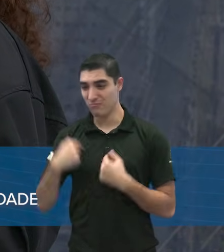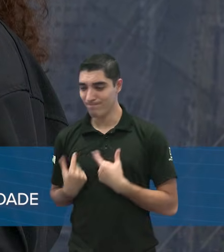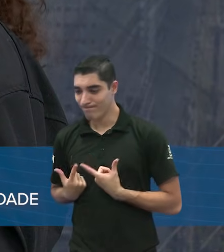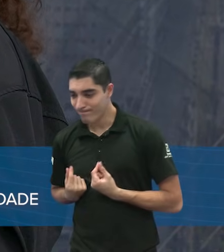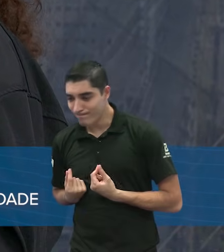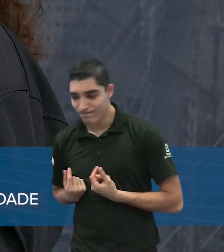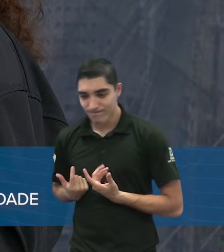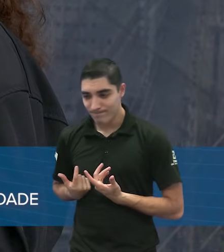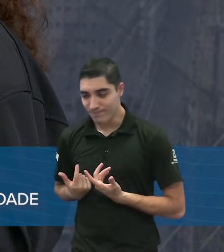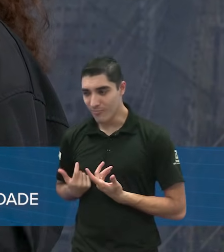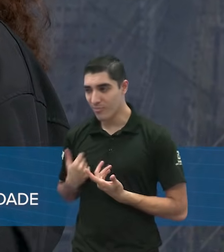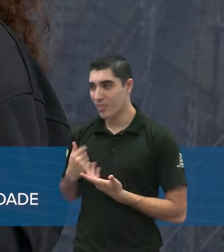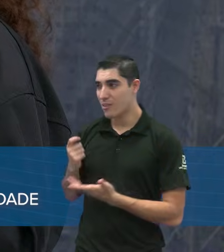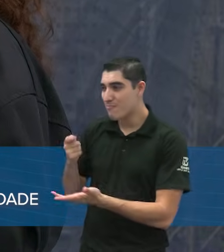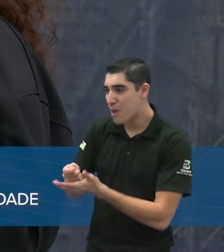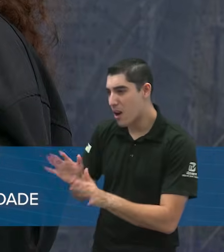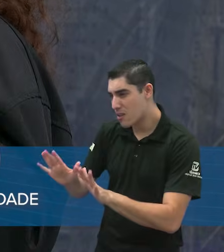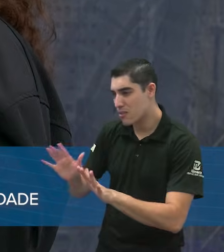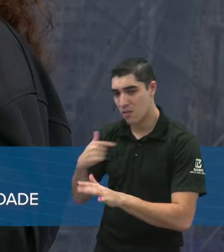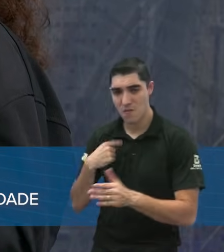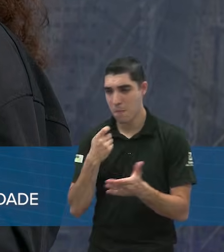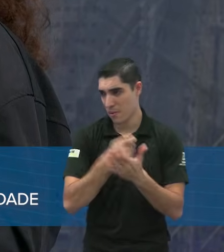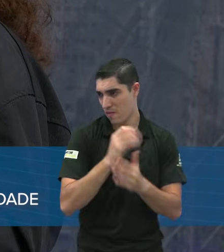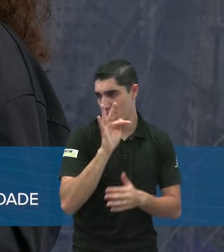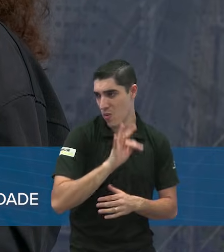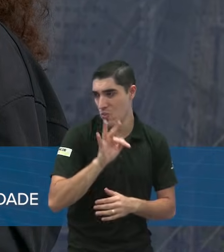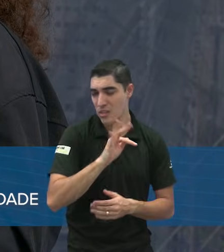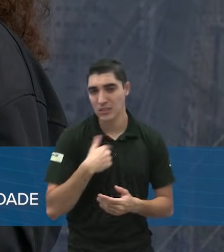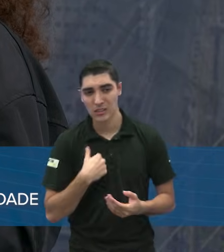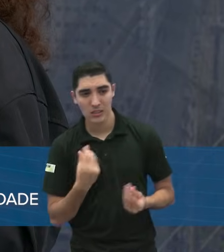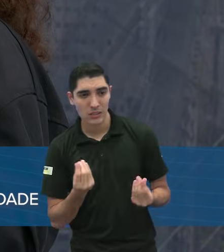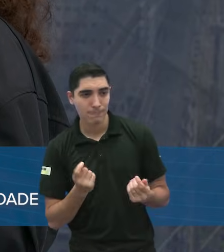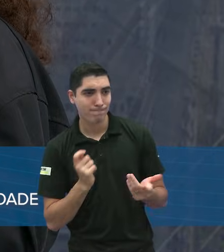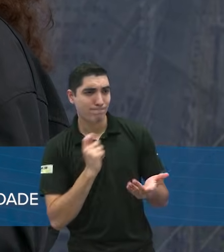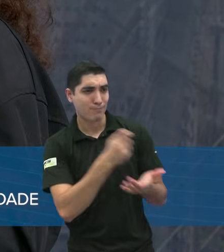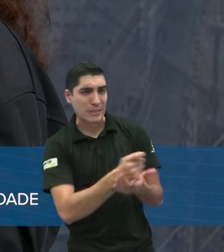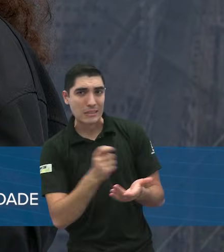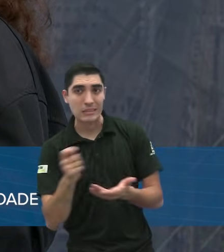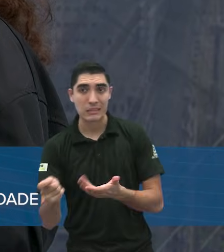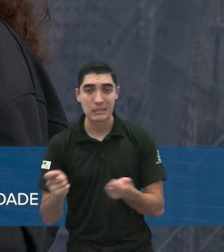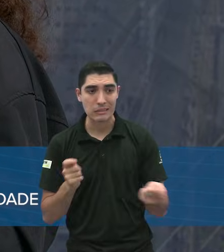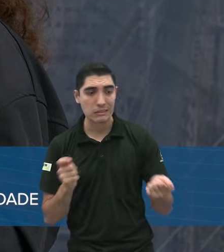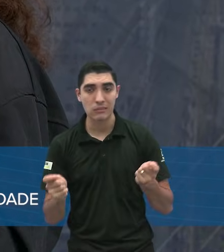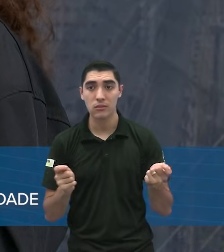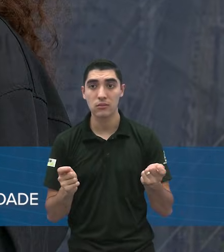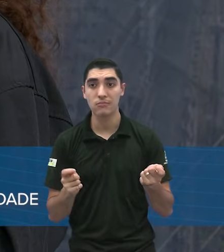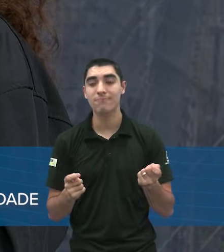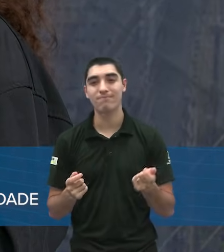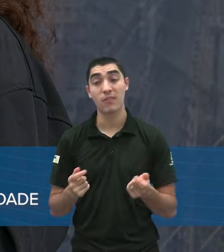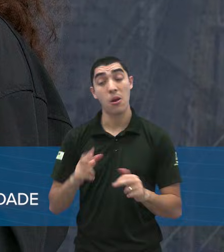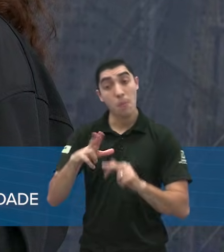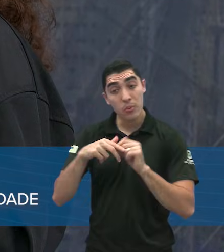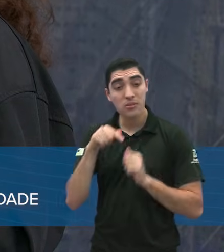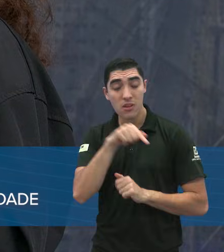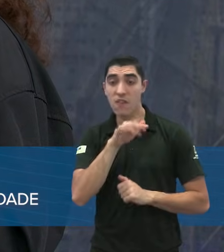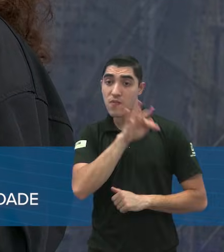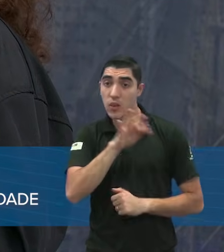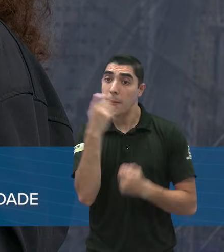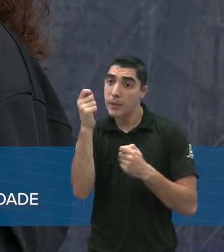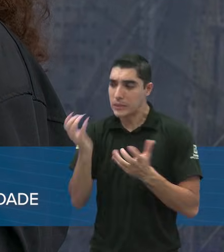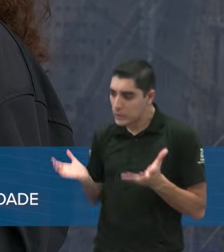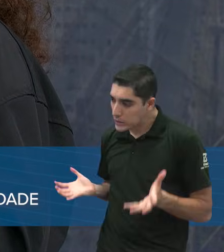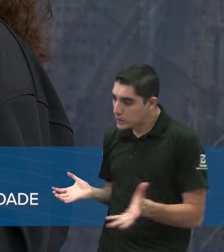viver de uma universidade, ela precisa ter o incentivo de valor mesmo, financiamento, para ela conseguir se manter